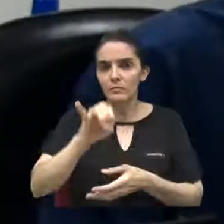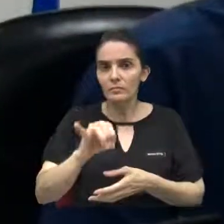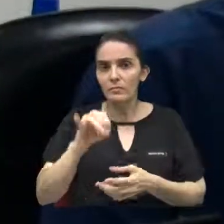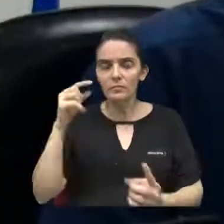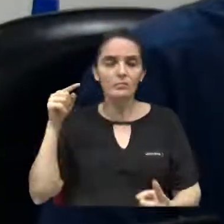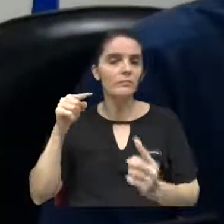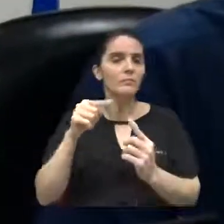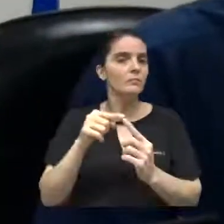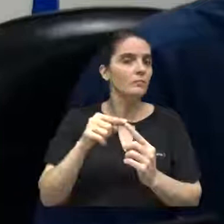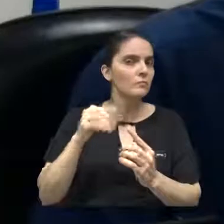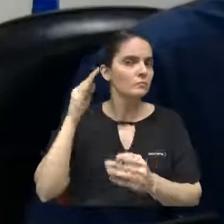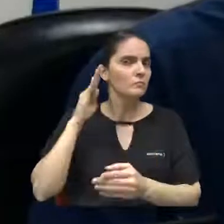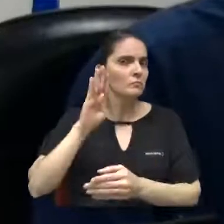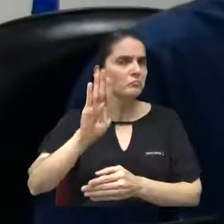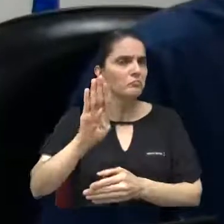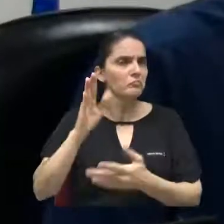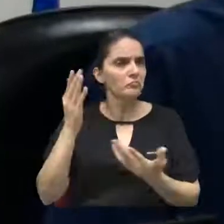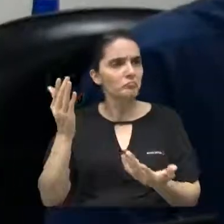objetivo principal.